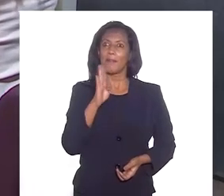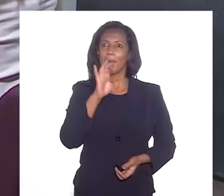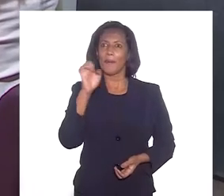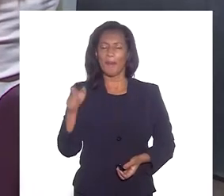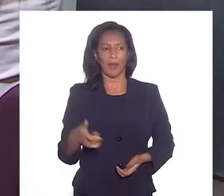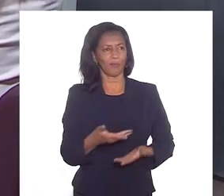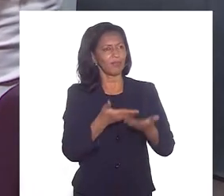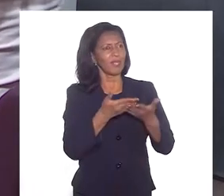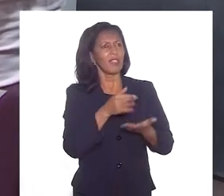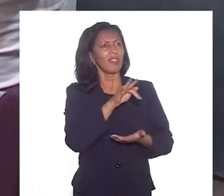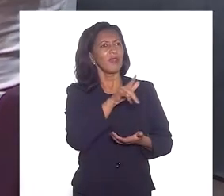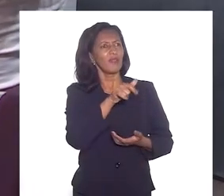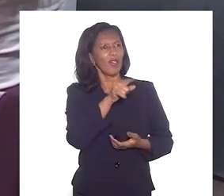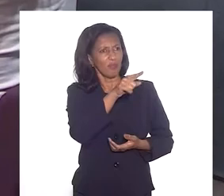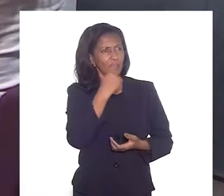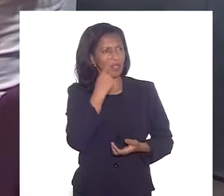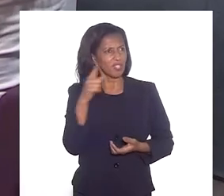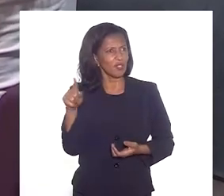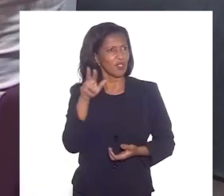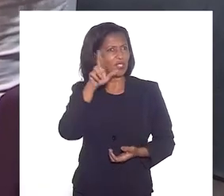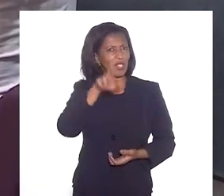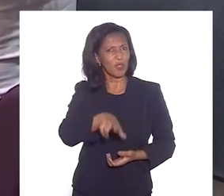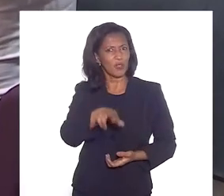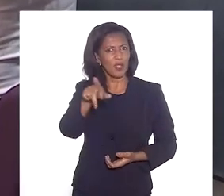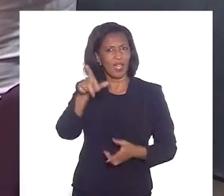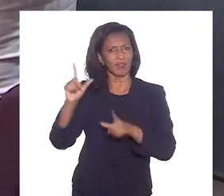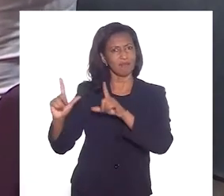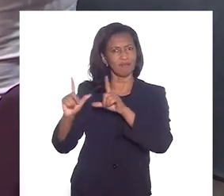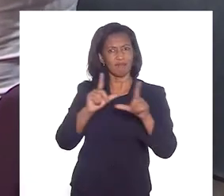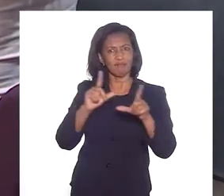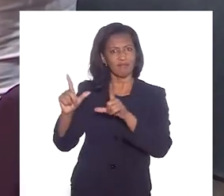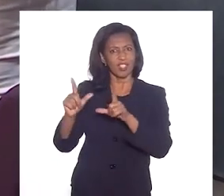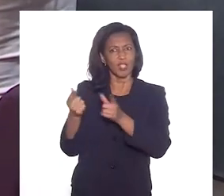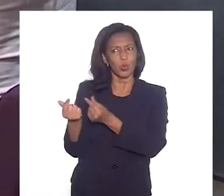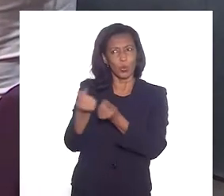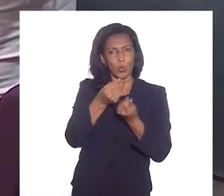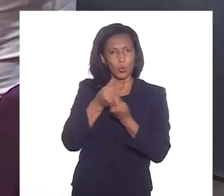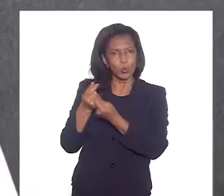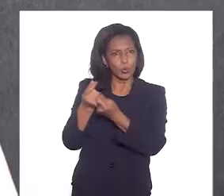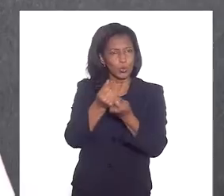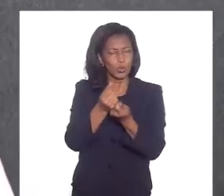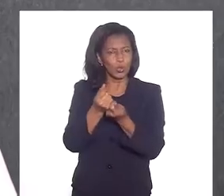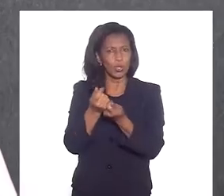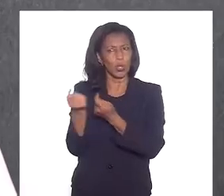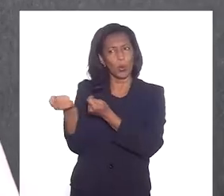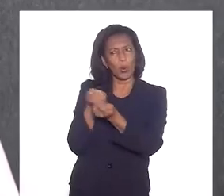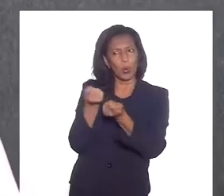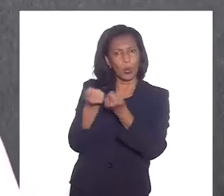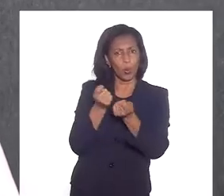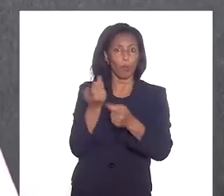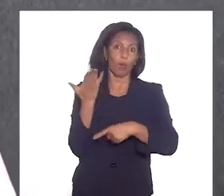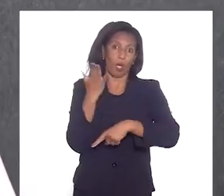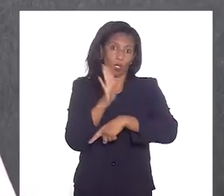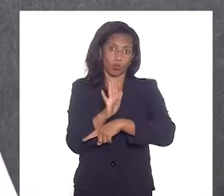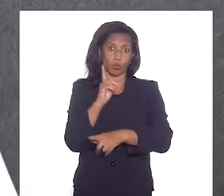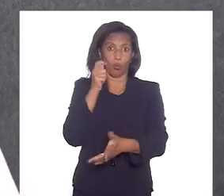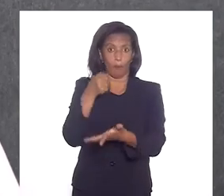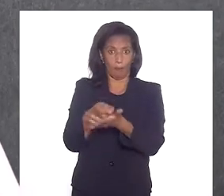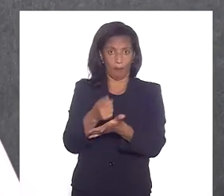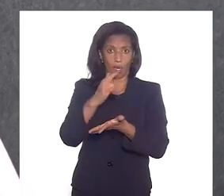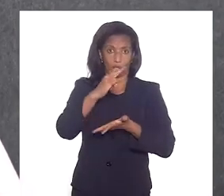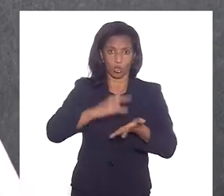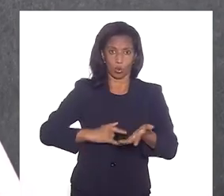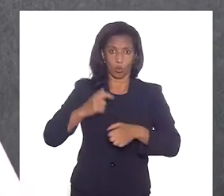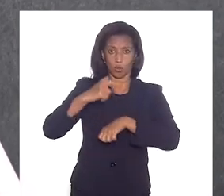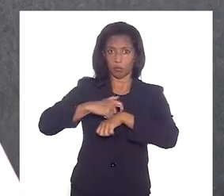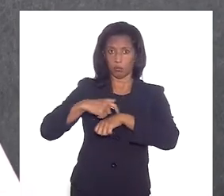Bel. E Flávia, vocês também viram esse resultado do ponto de vista financeiro, econômico? Ajudou a pagar as contas